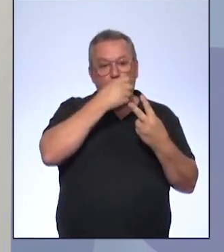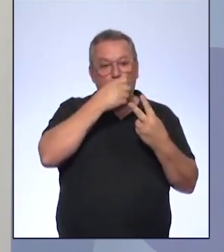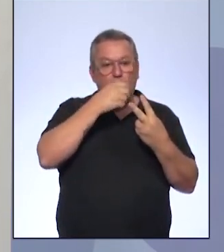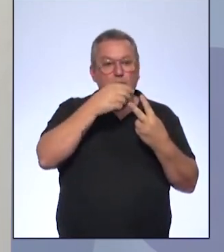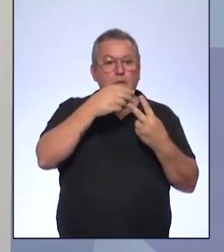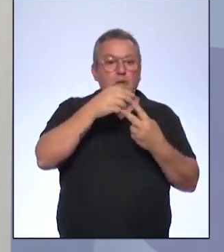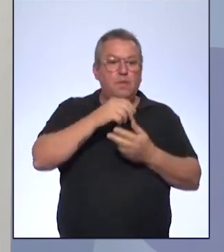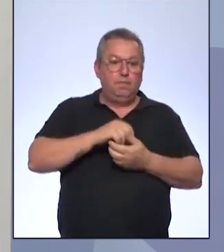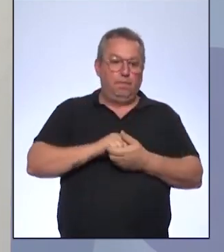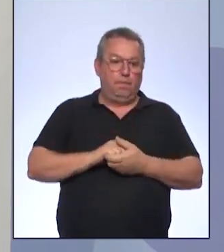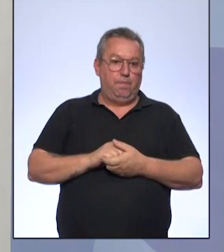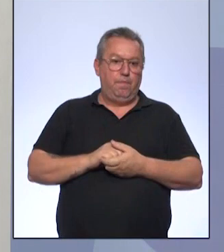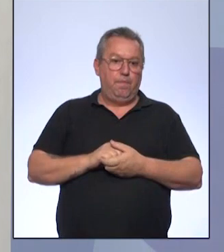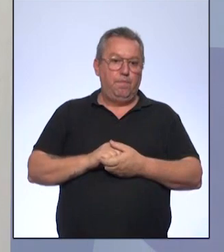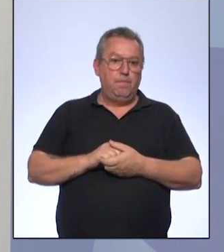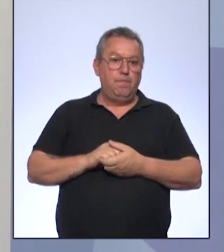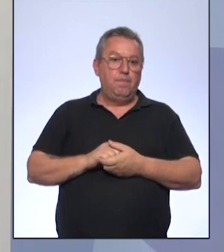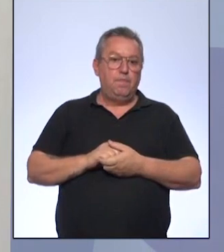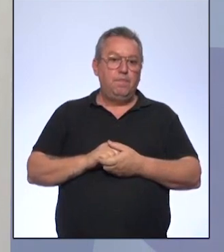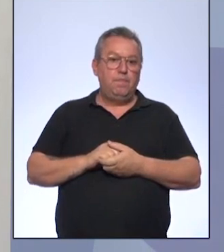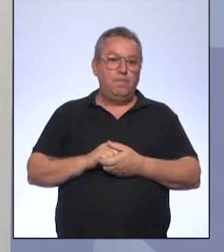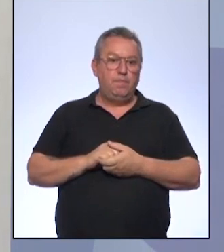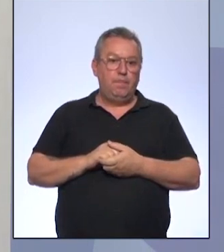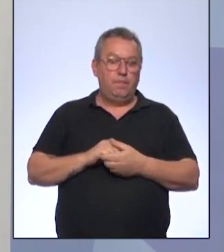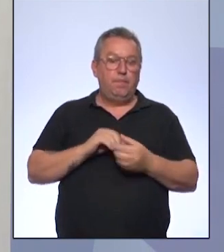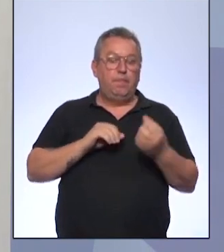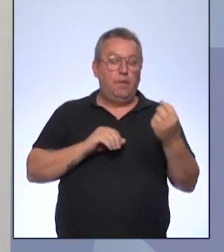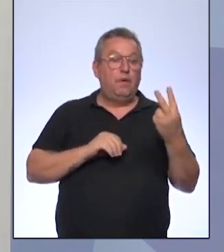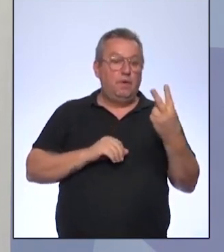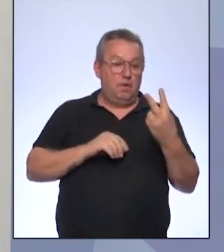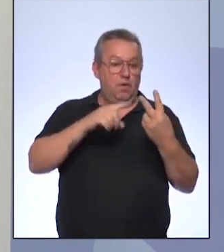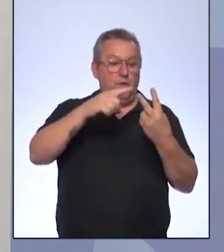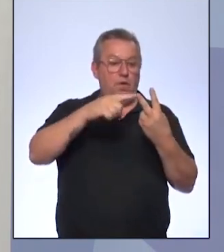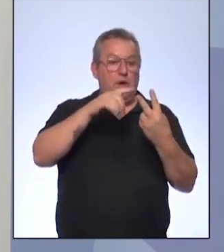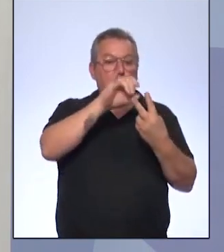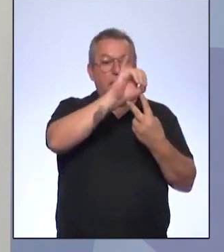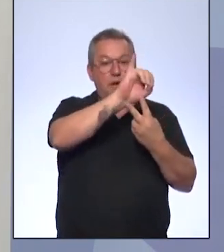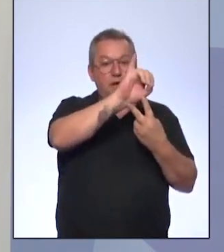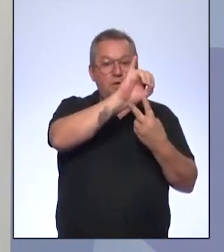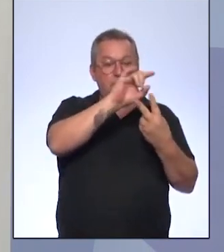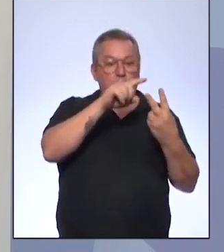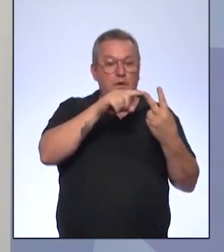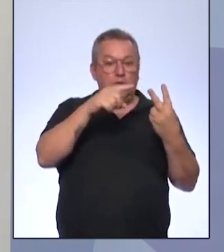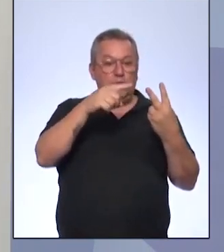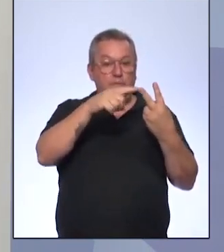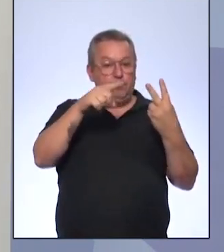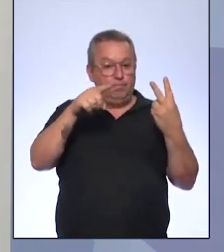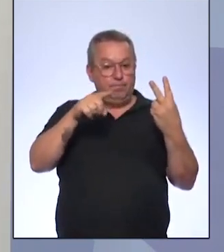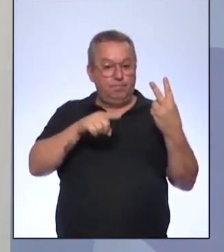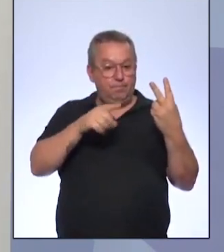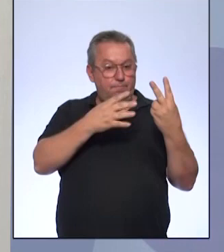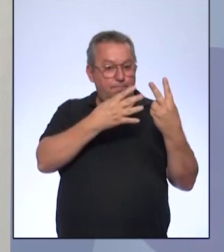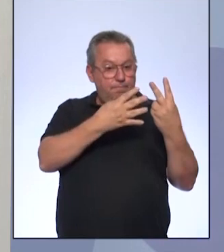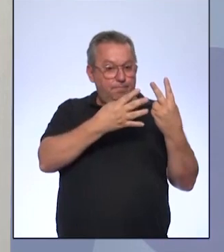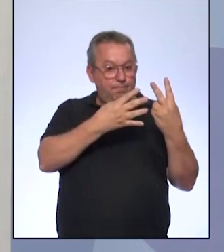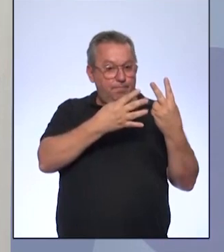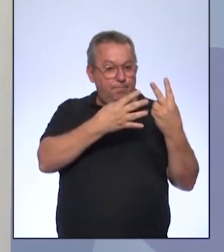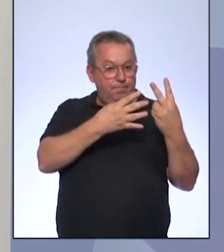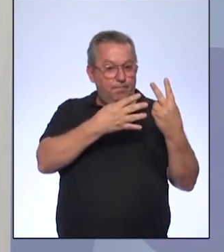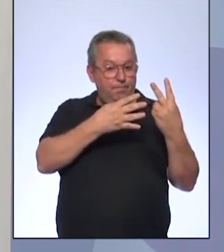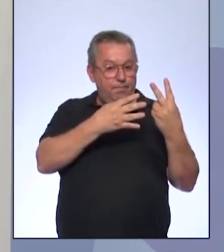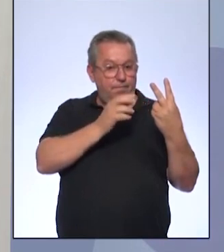novo, porque a escrita não ficou legal, de índice. E o valor que está dentro do símbolo é